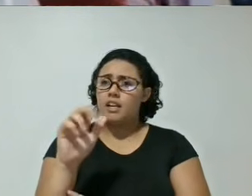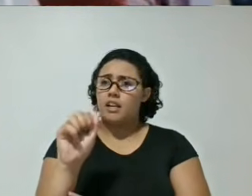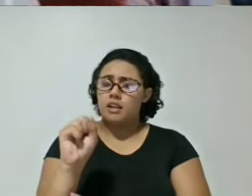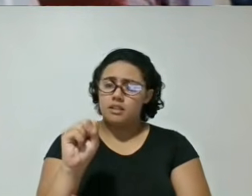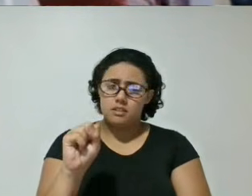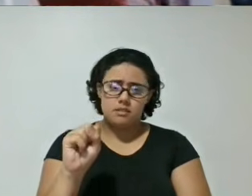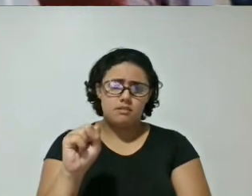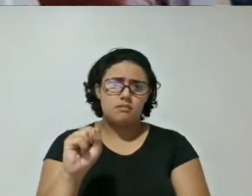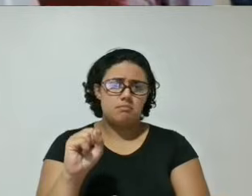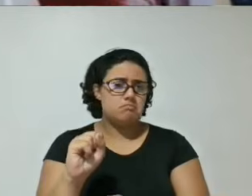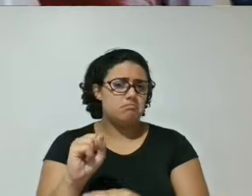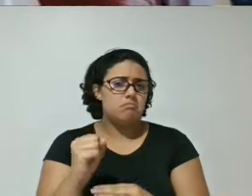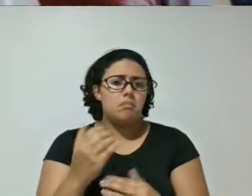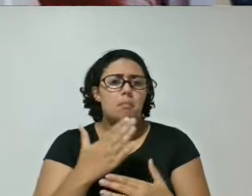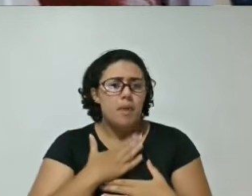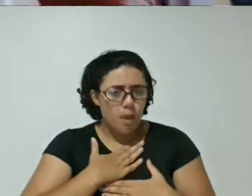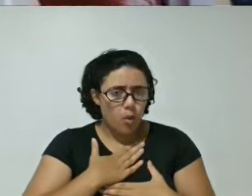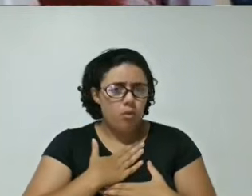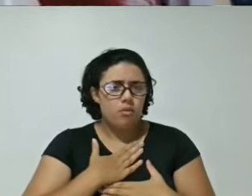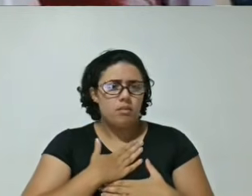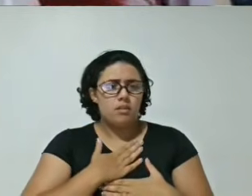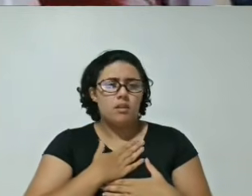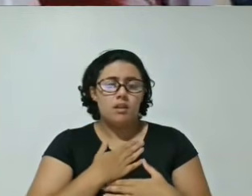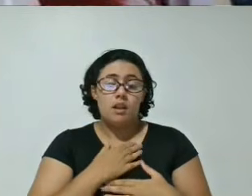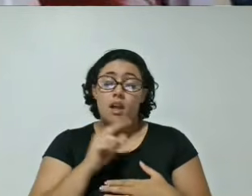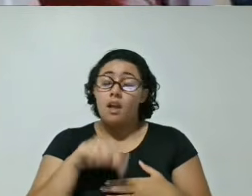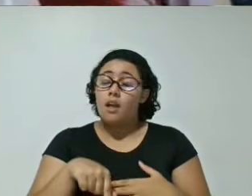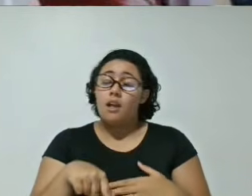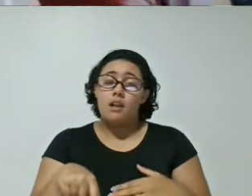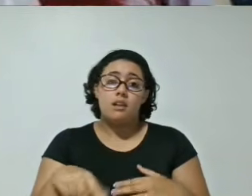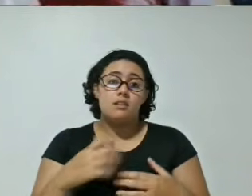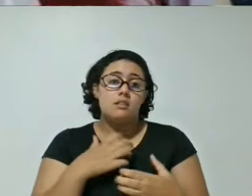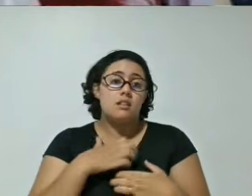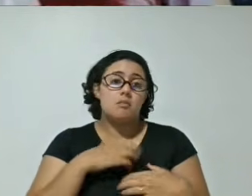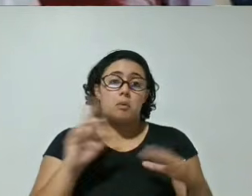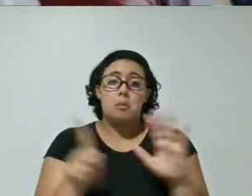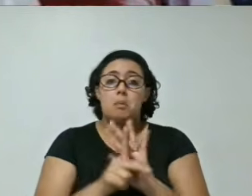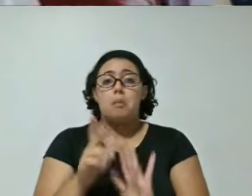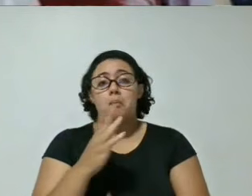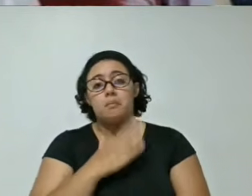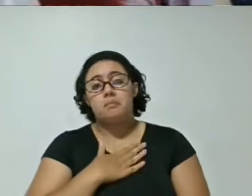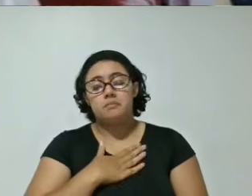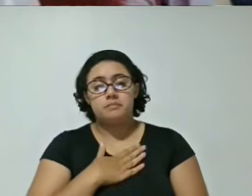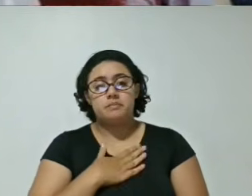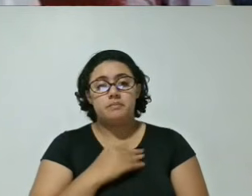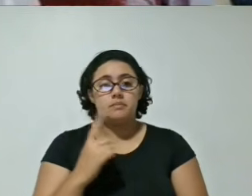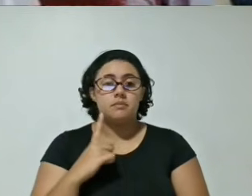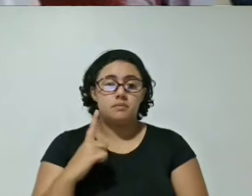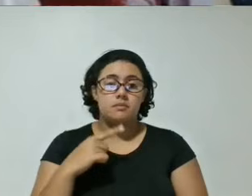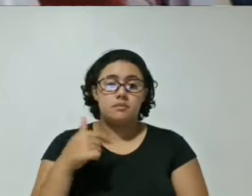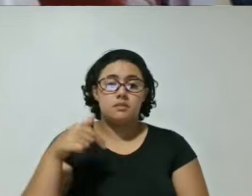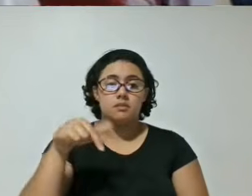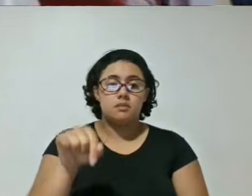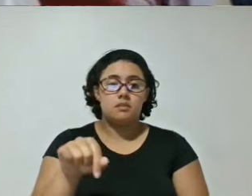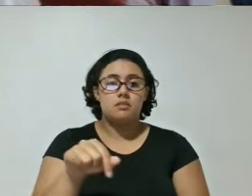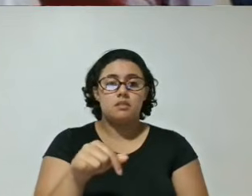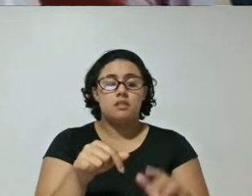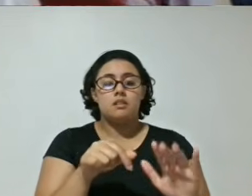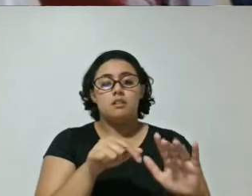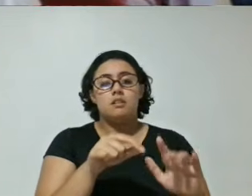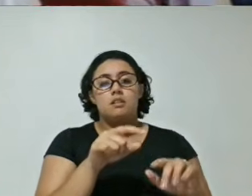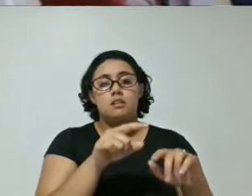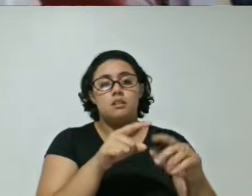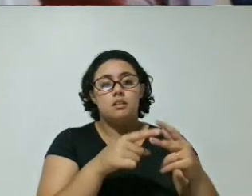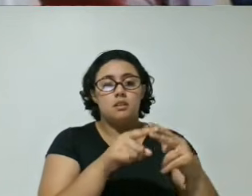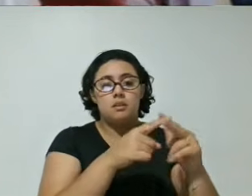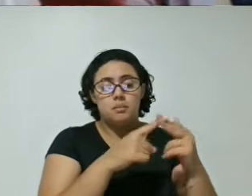isso. A Belo Horizonte é pioneira, né, em ter 17 equipamentos públicos dentro dos bairros.